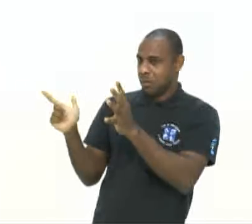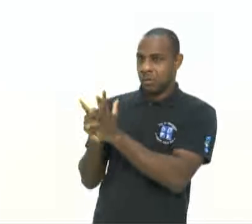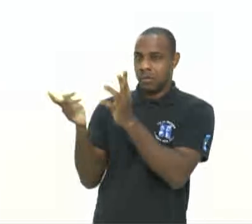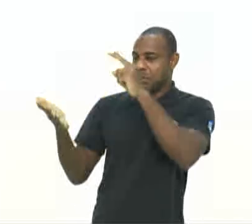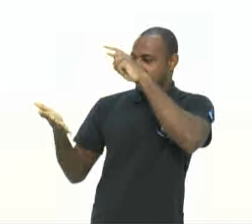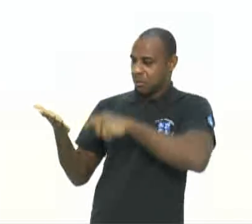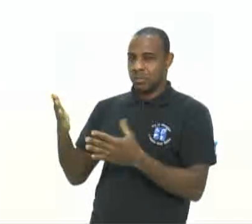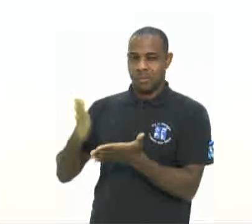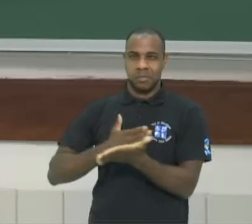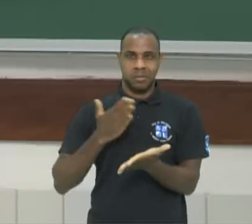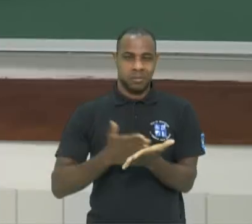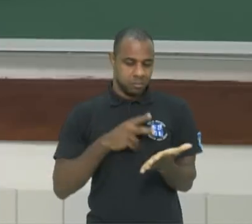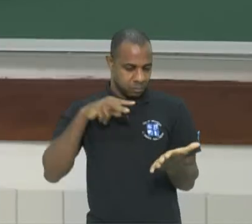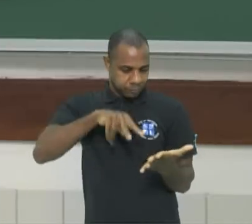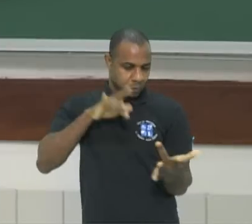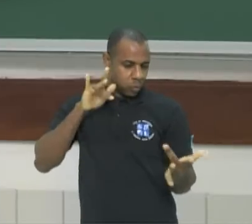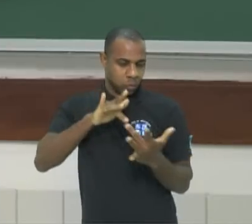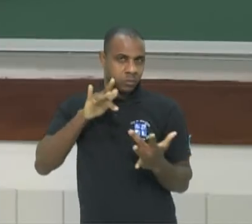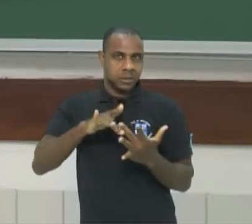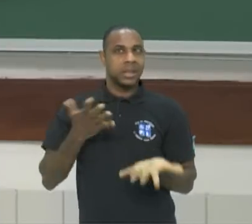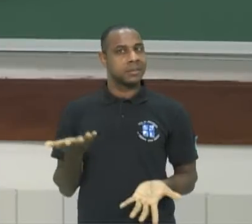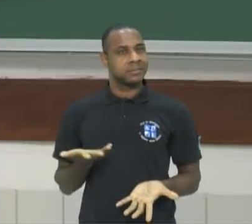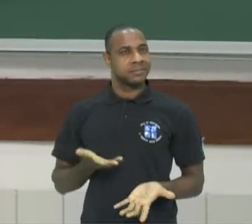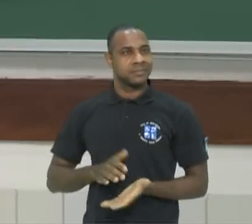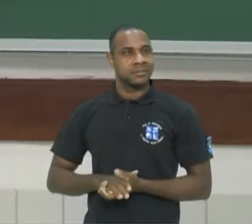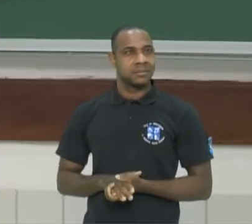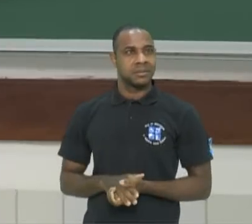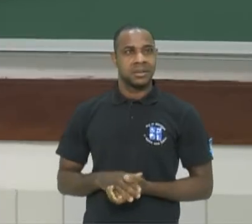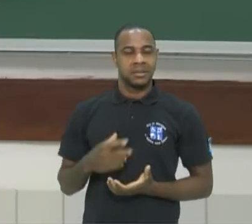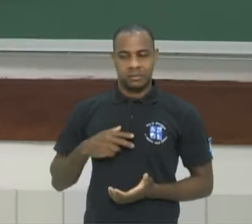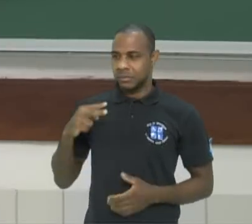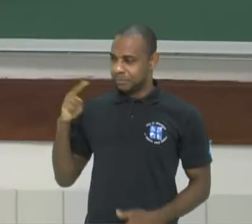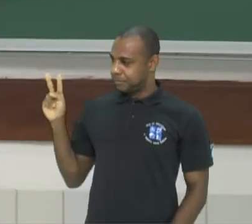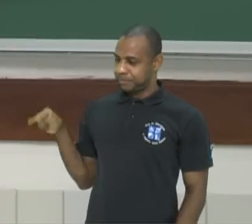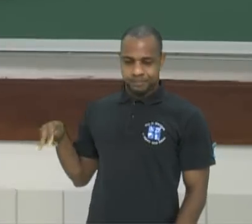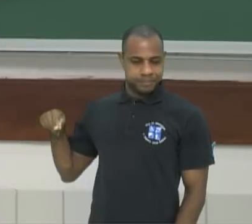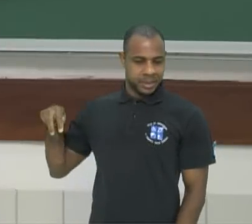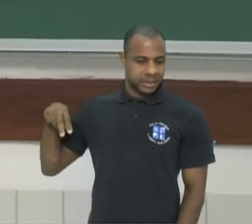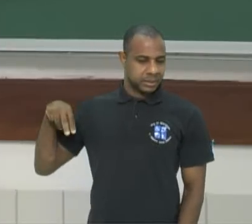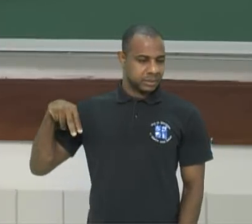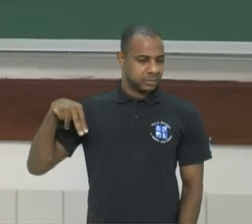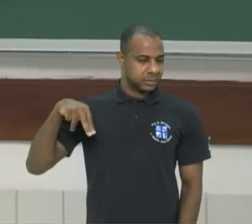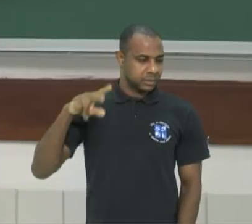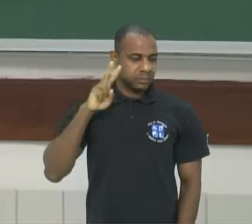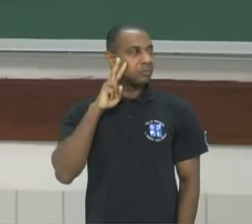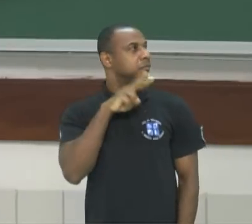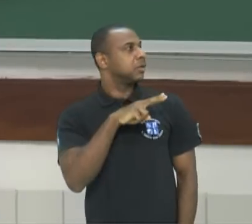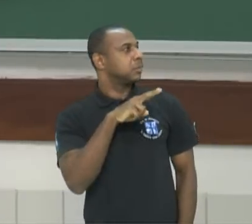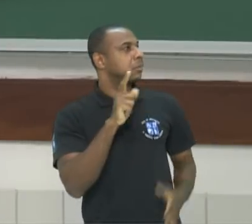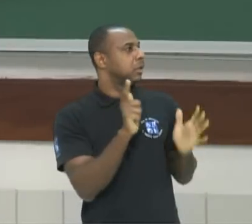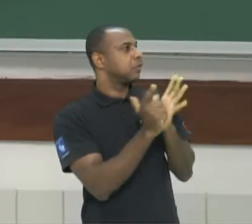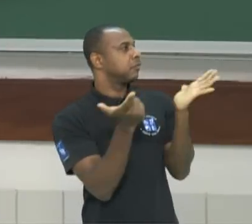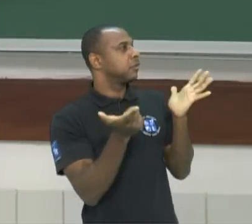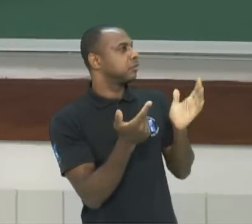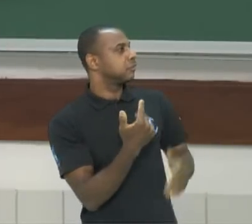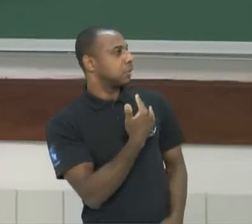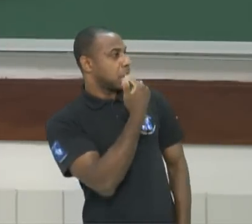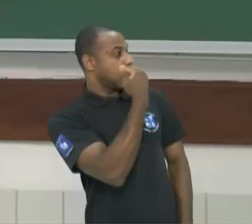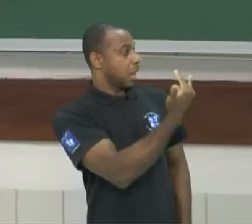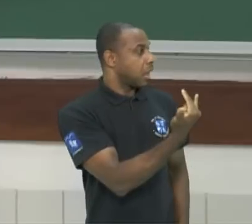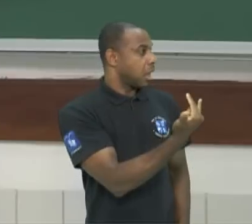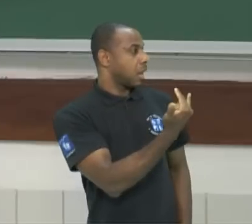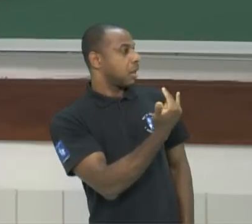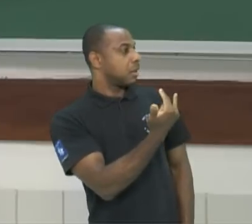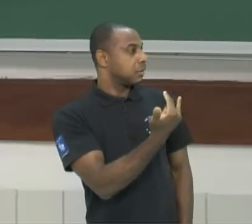a revista. Então, é claro, é aquilo que eu falei, passo numa banca, vejo uma revista, algo ali me chama a